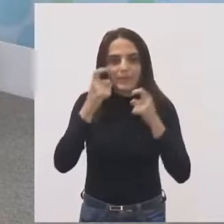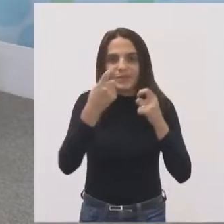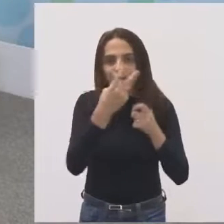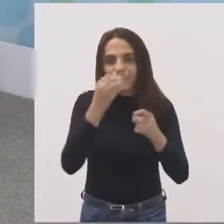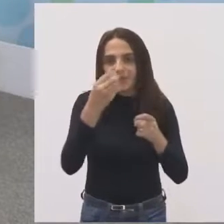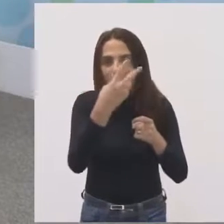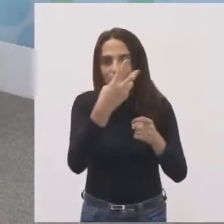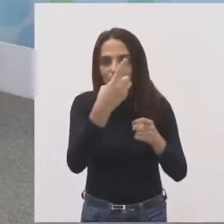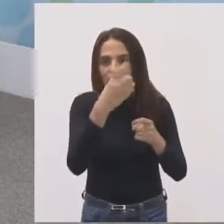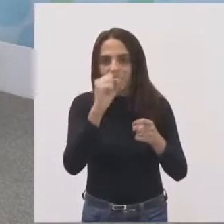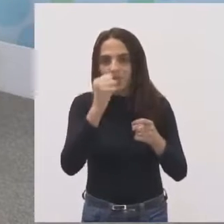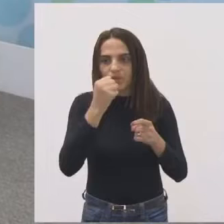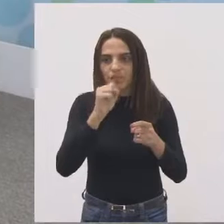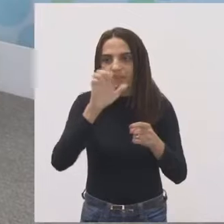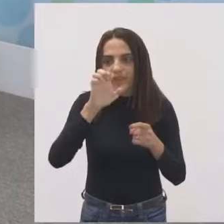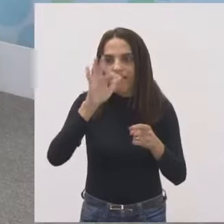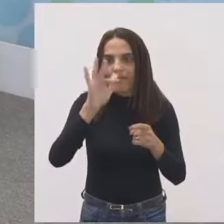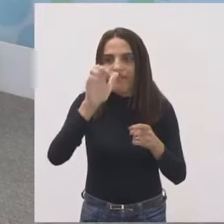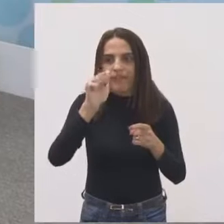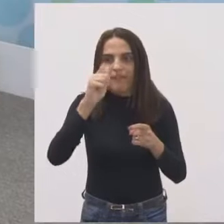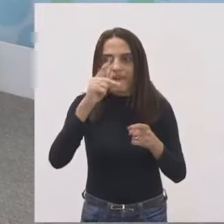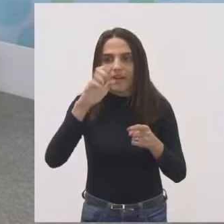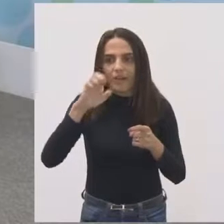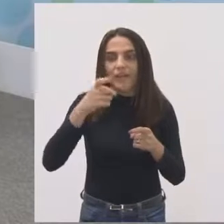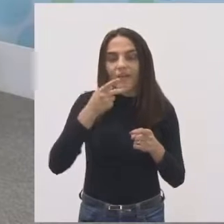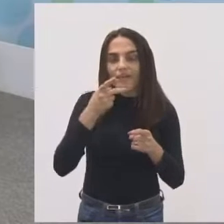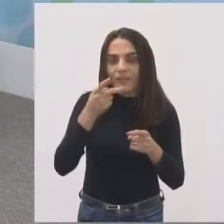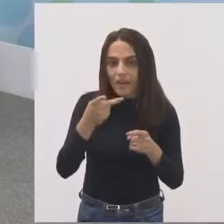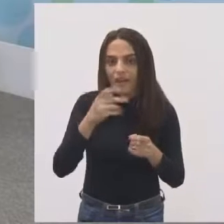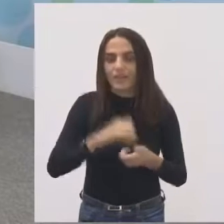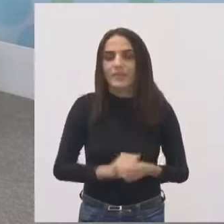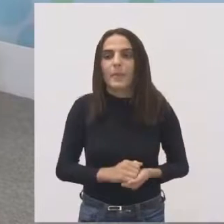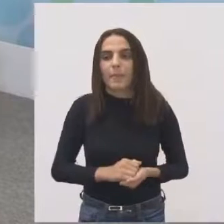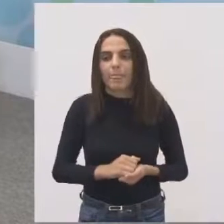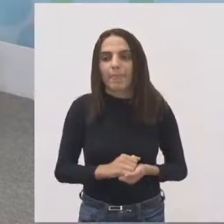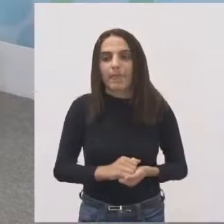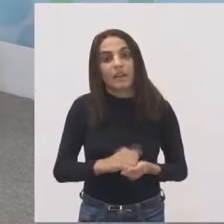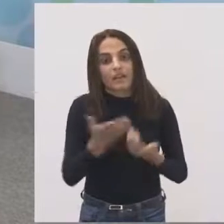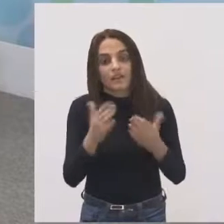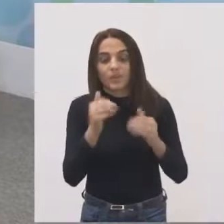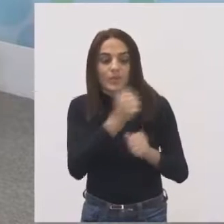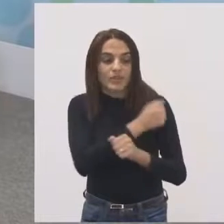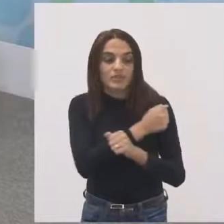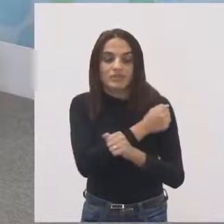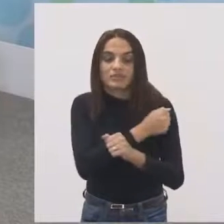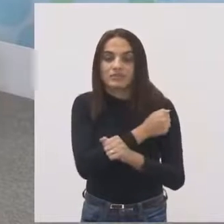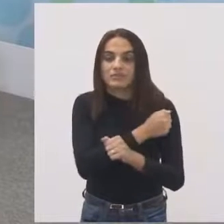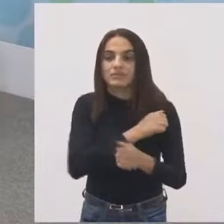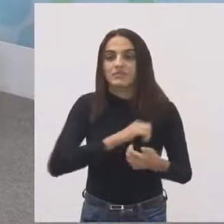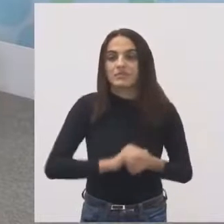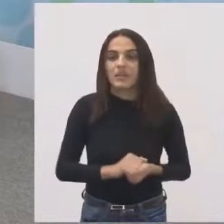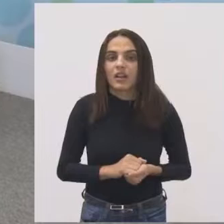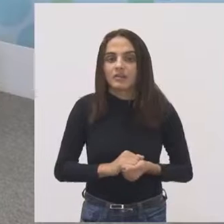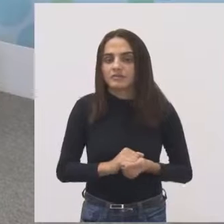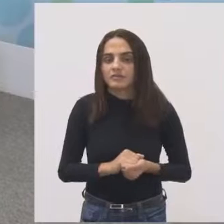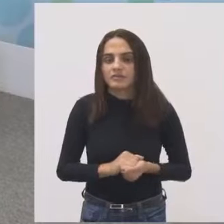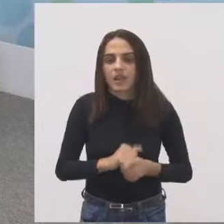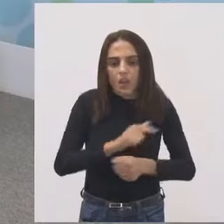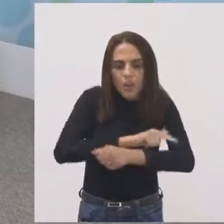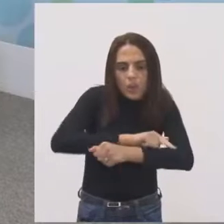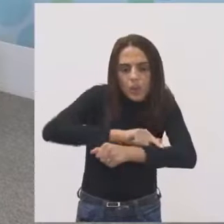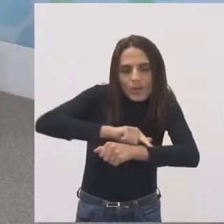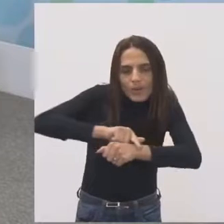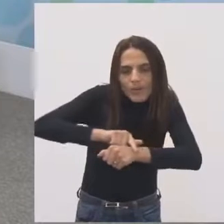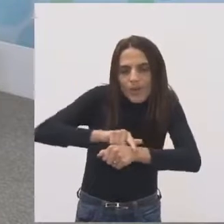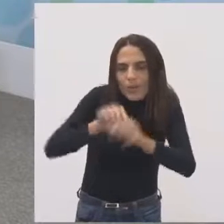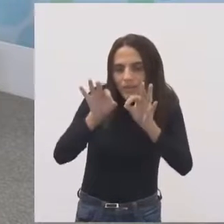aqui na EFAP, numa reunião com o Marcos, eu falei, mas será que vai ter? Porque o aluno ele não tem, né, a educação de